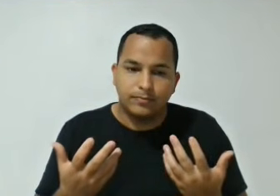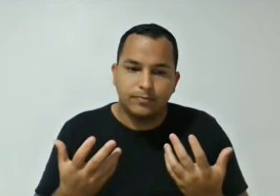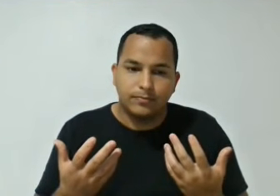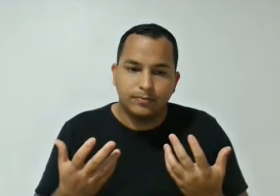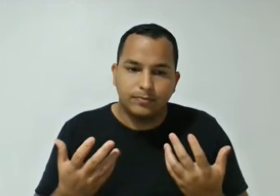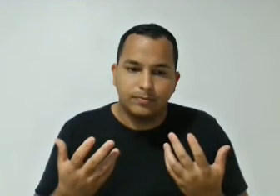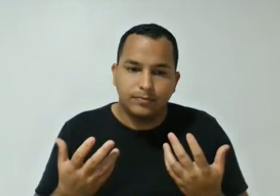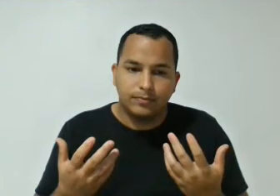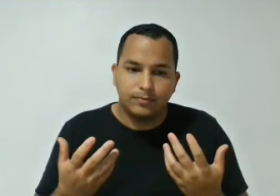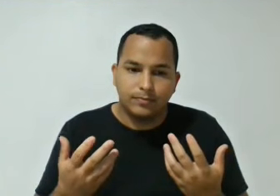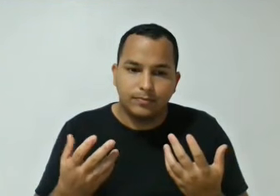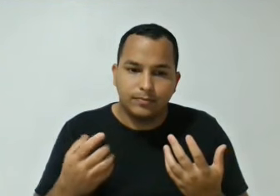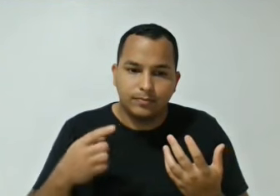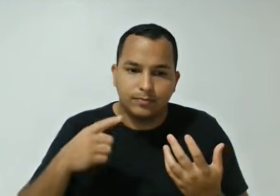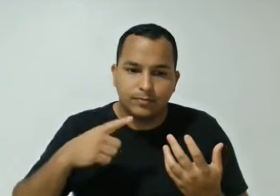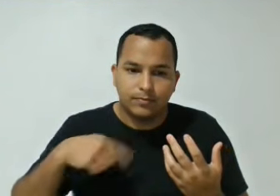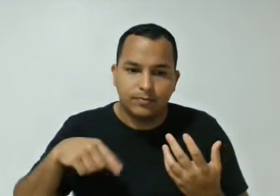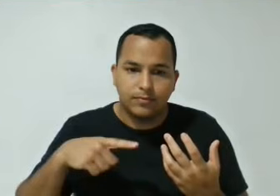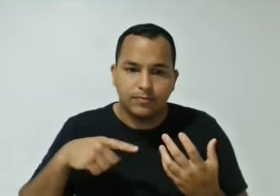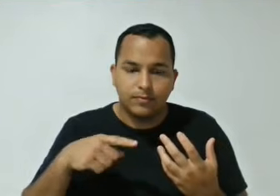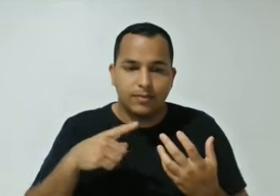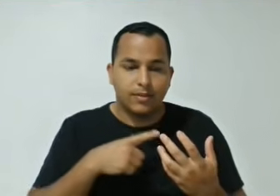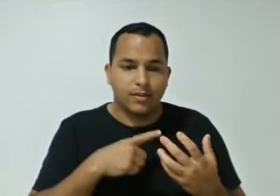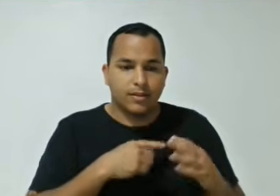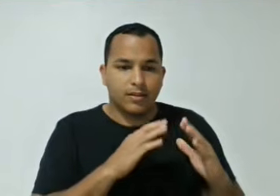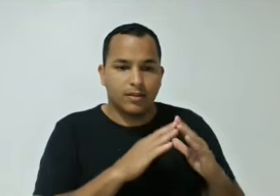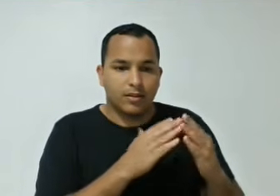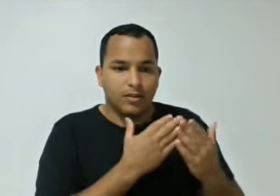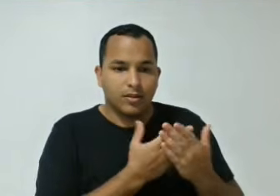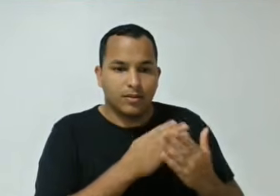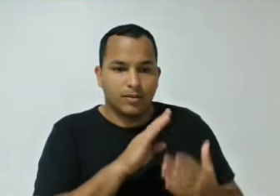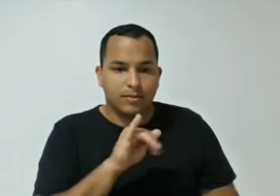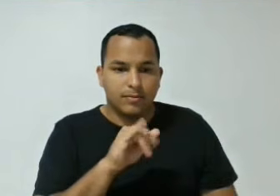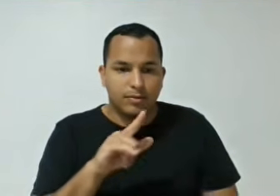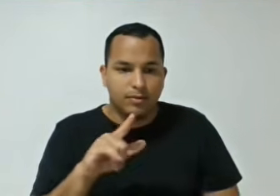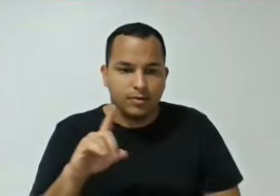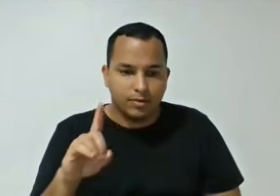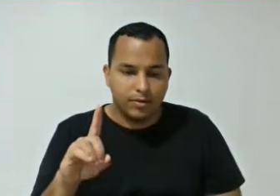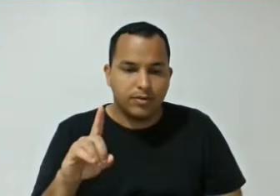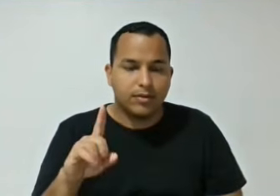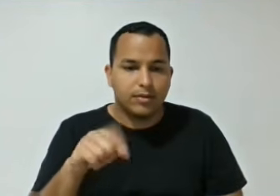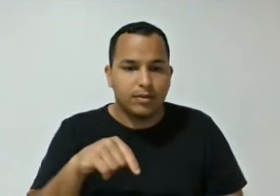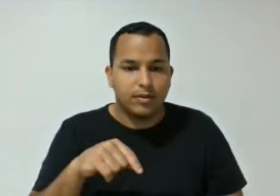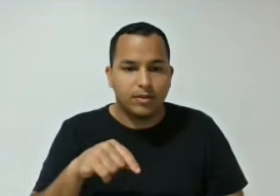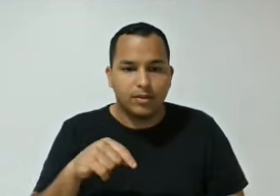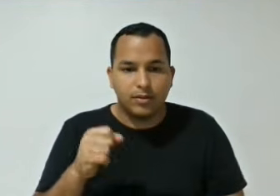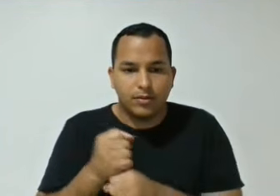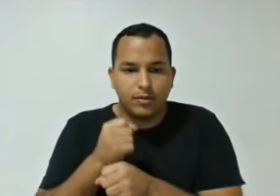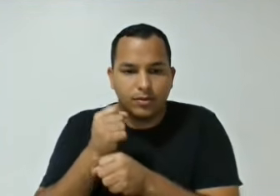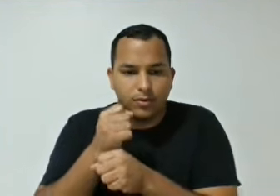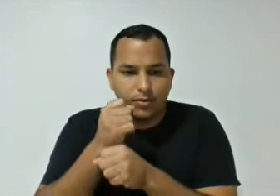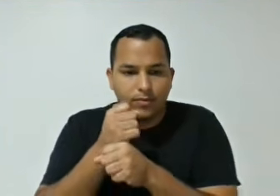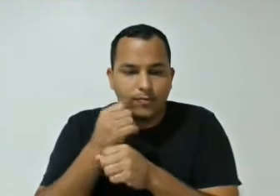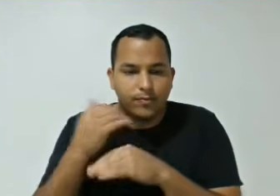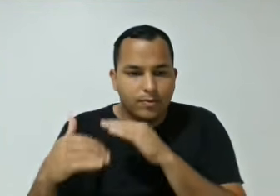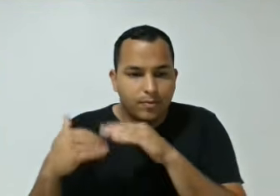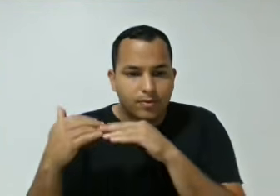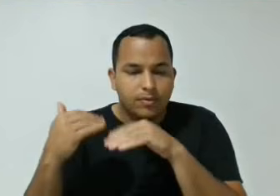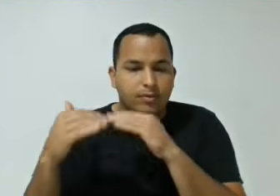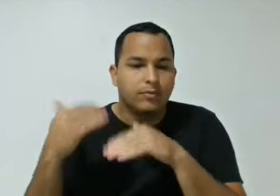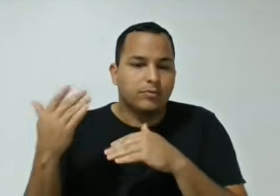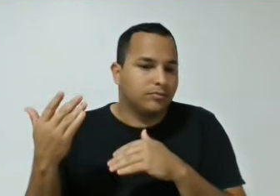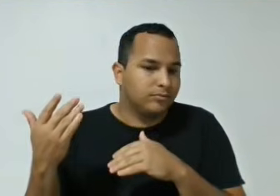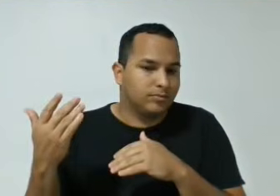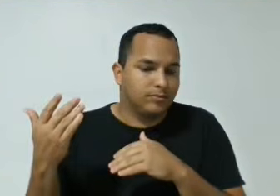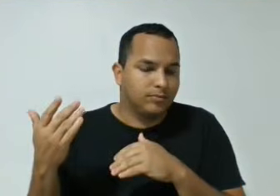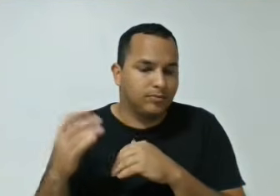A gente até chamava de escola Build, né? A Build seria a cabeça desse processo de implantação dos centros culturais. E ela trouxe um monte de gente da área da educação e